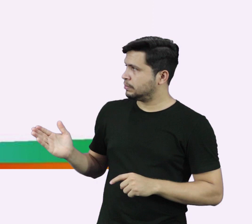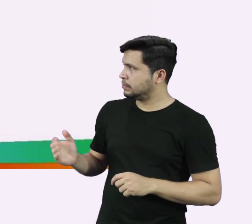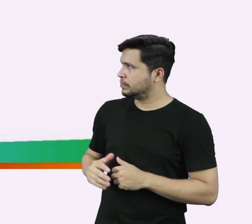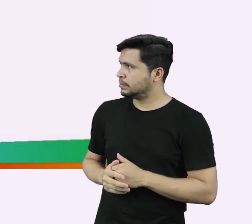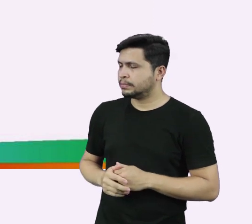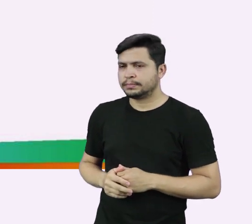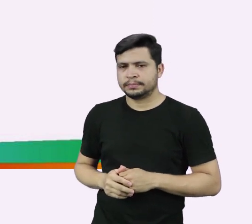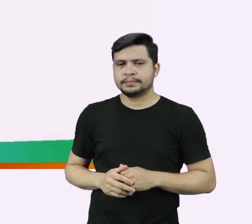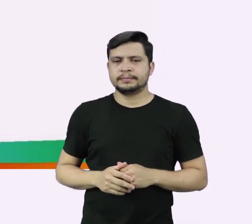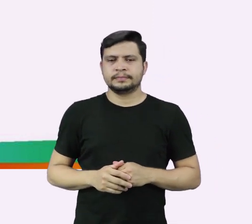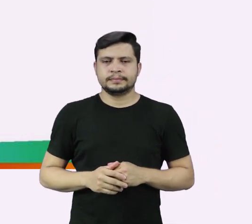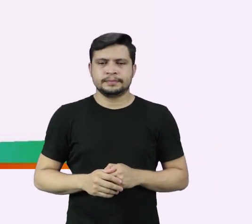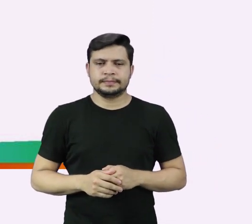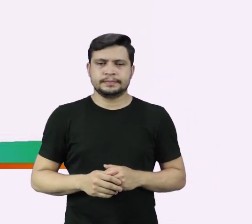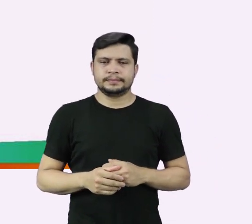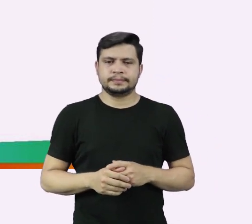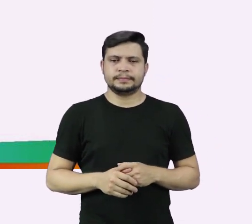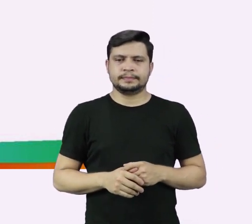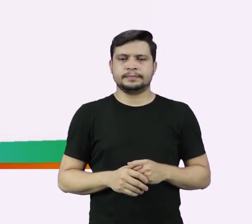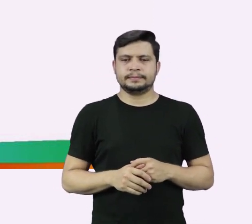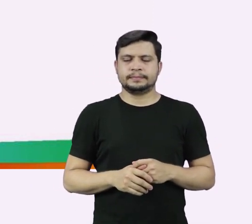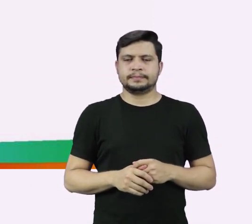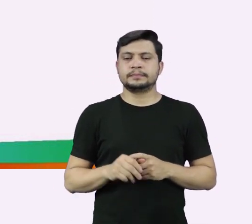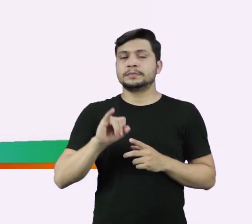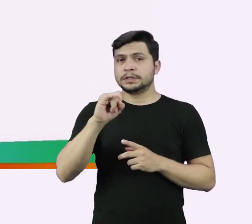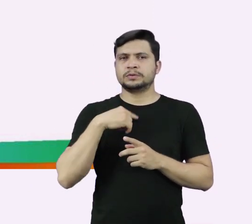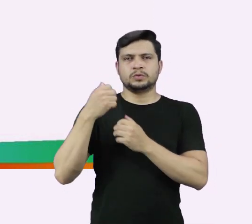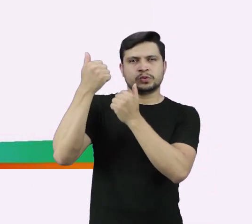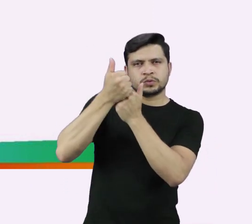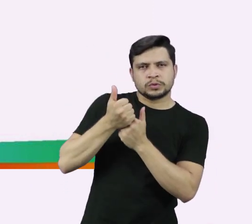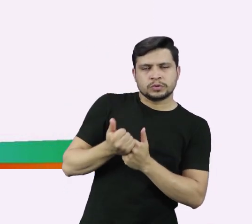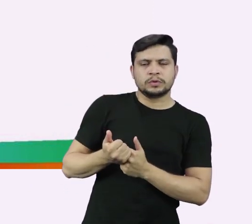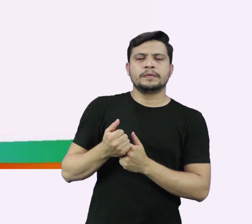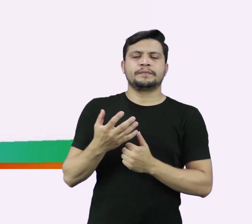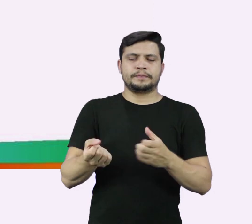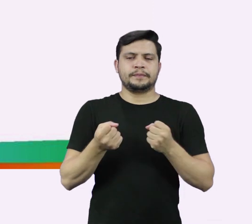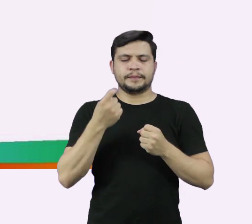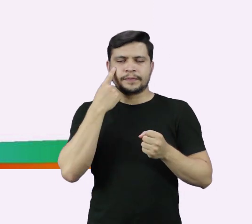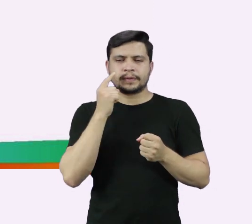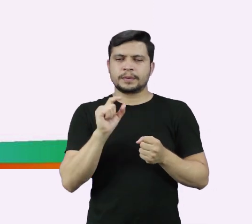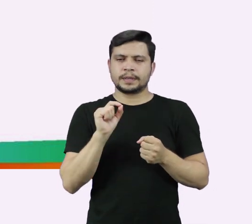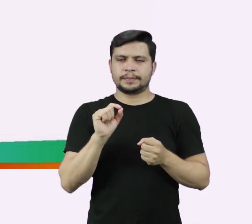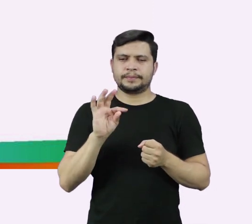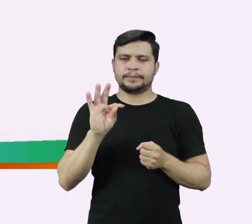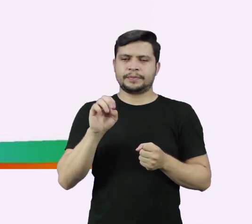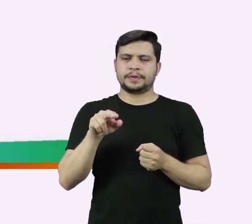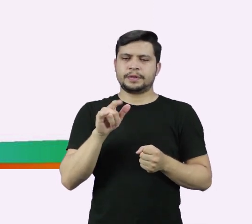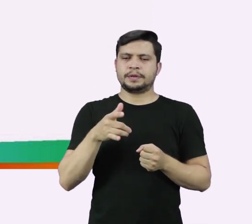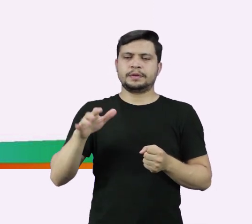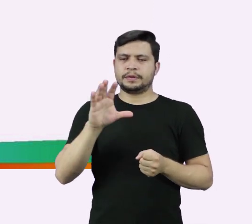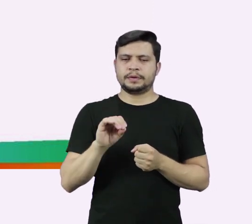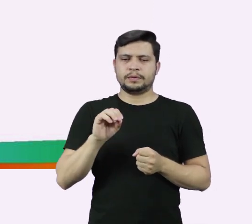no caso, na primeira lei de Ohm, eu vou ter que a minha tensão vai ser